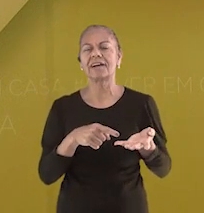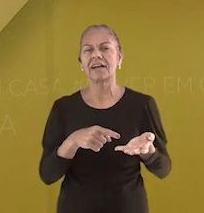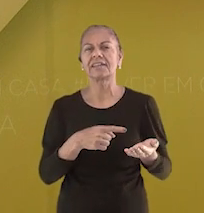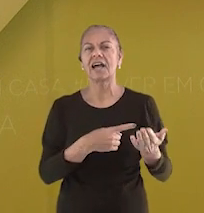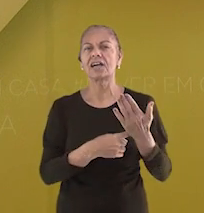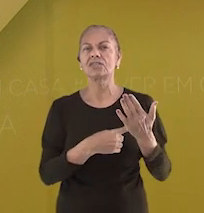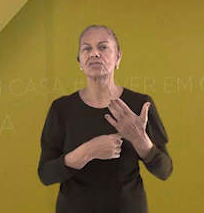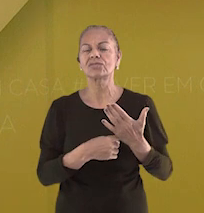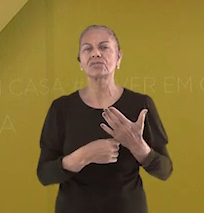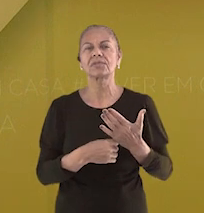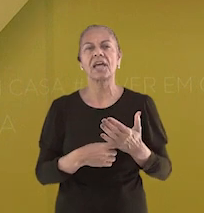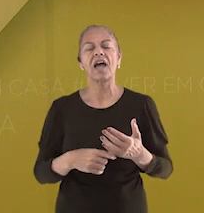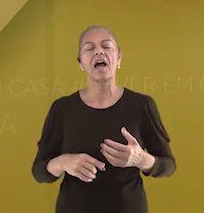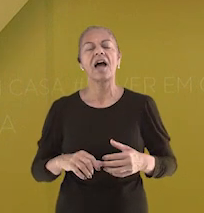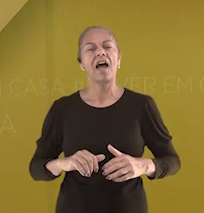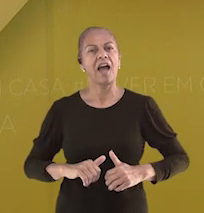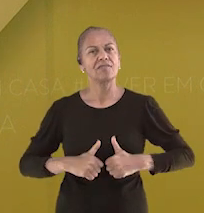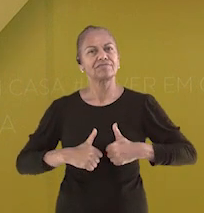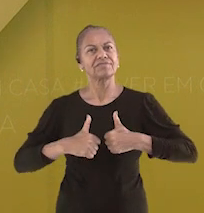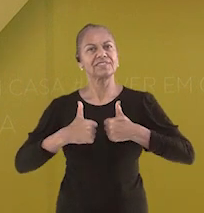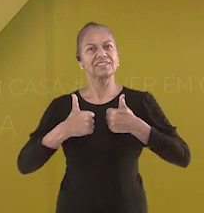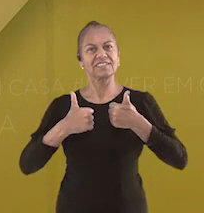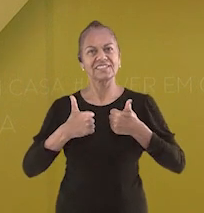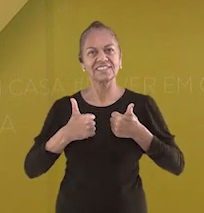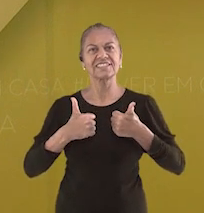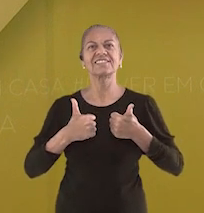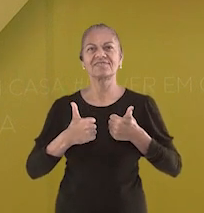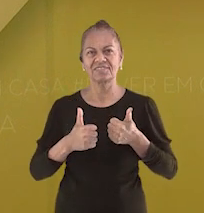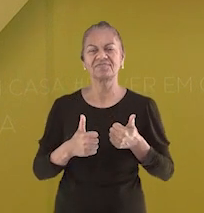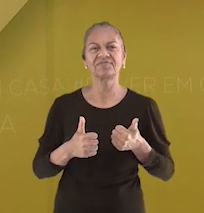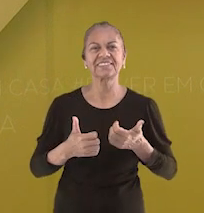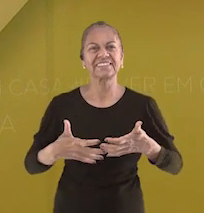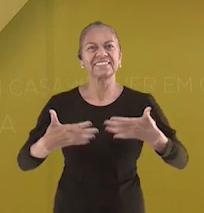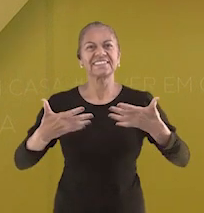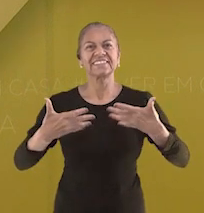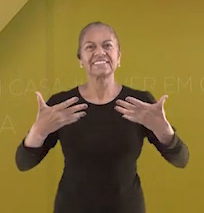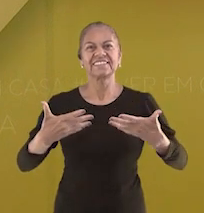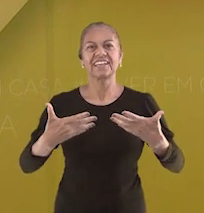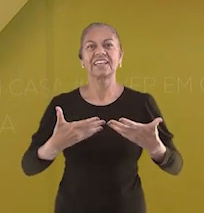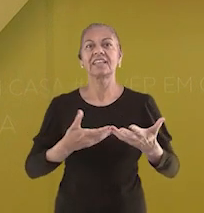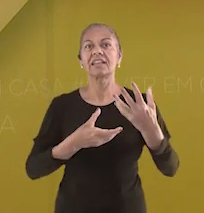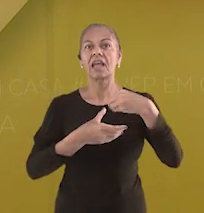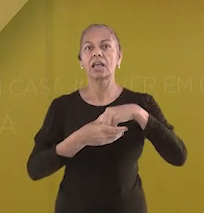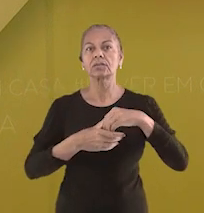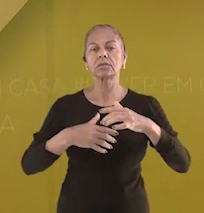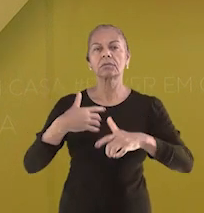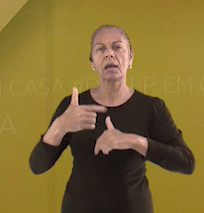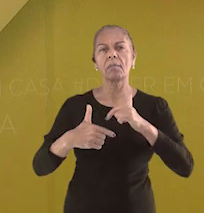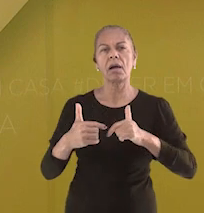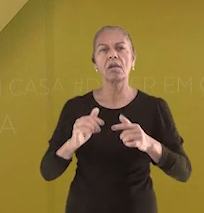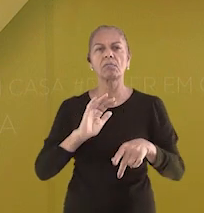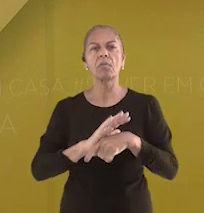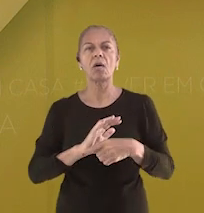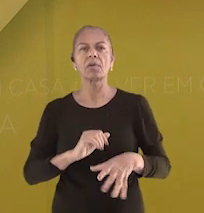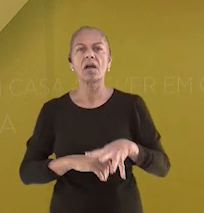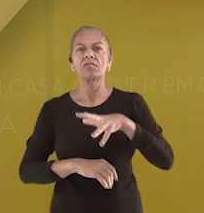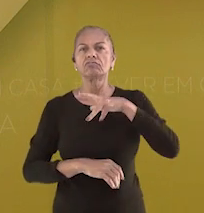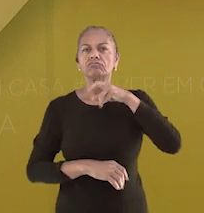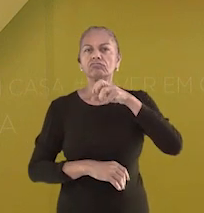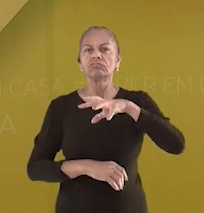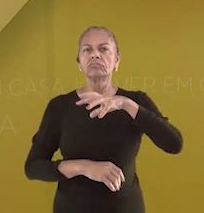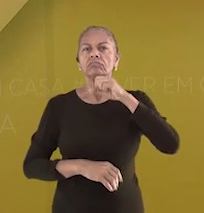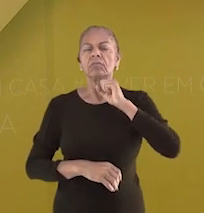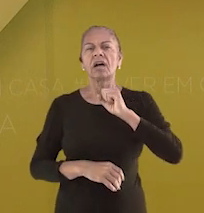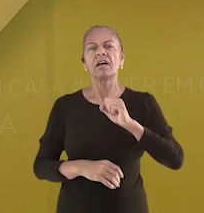como elevação da autoestima e melhora do humor. E podemos observar que dentro das atividades aeróbicas temos